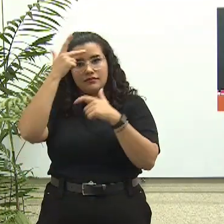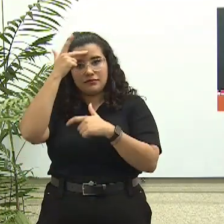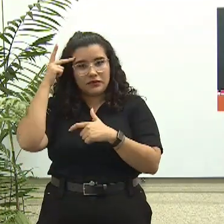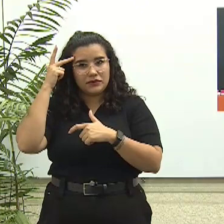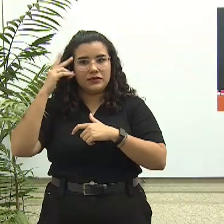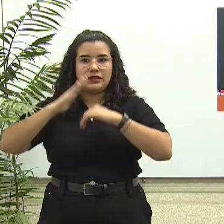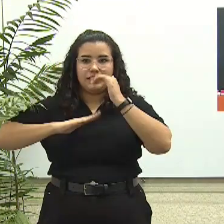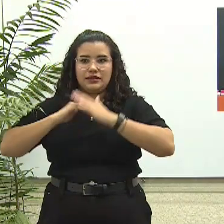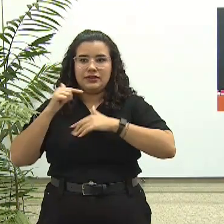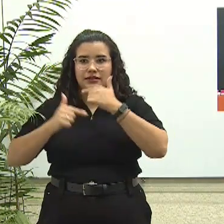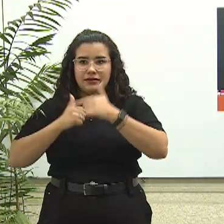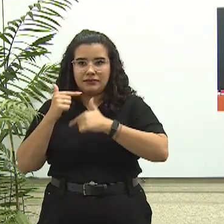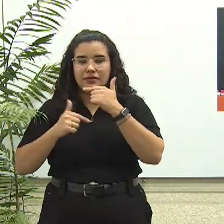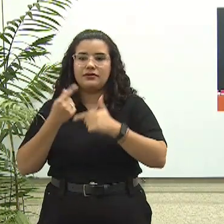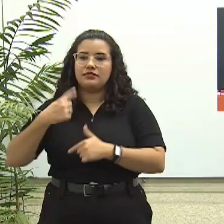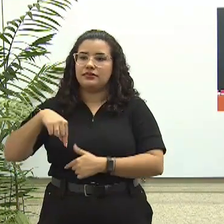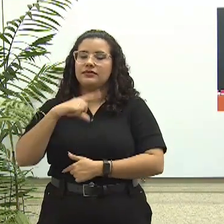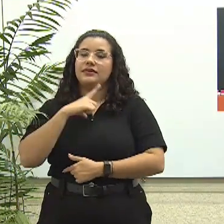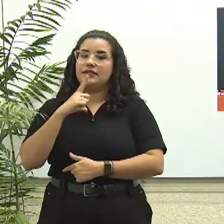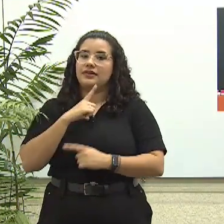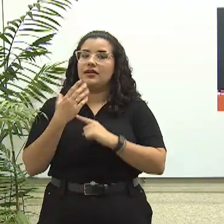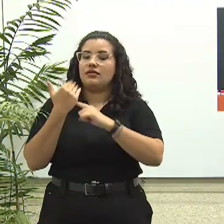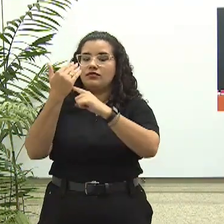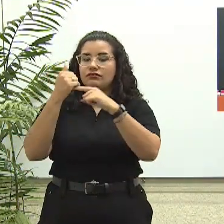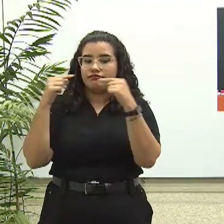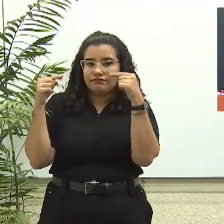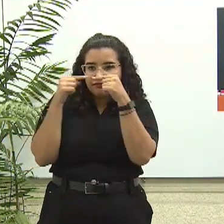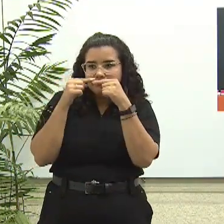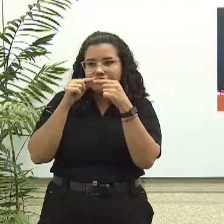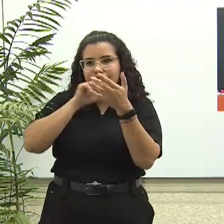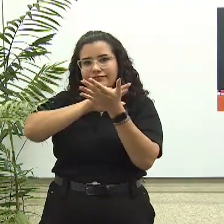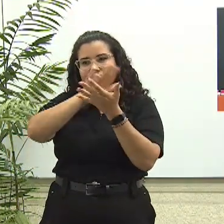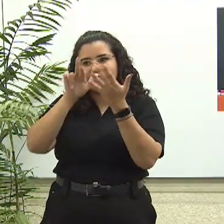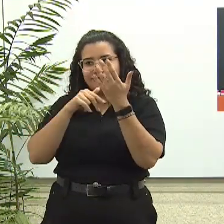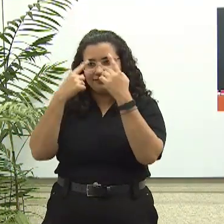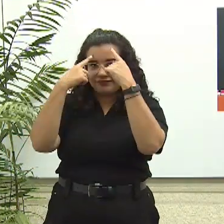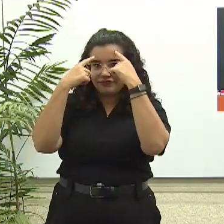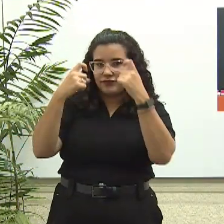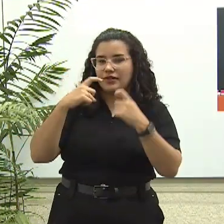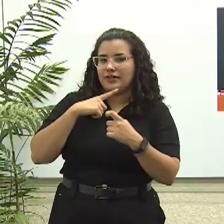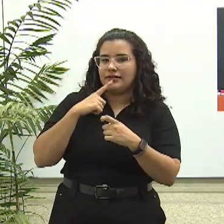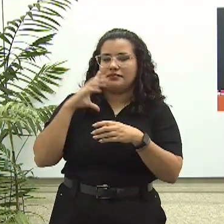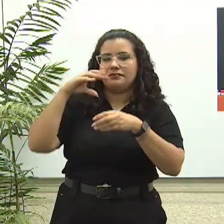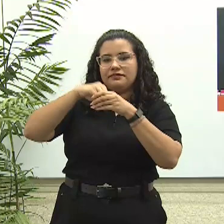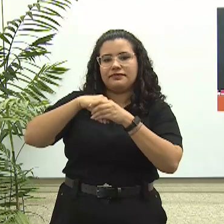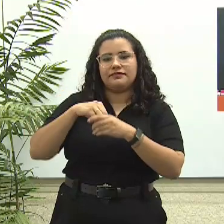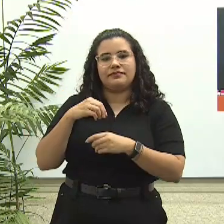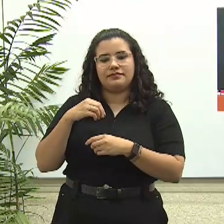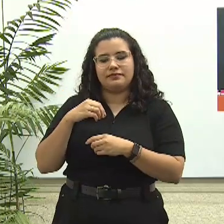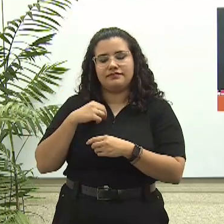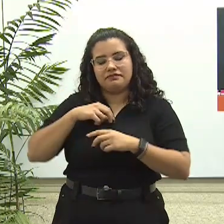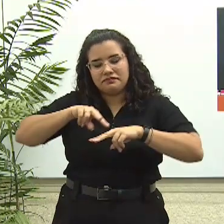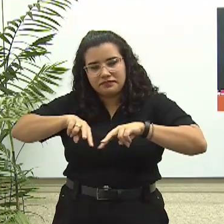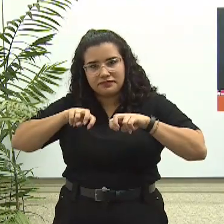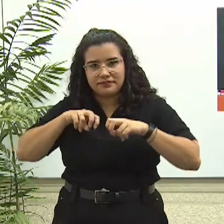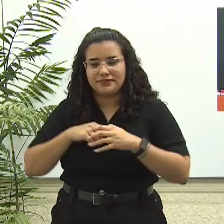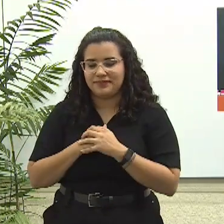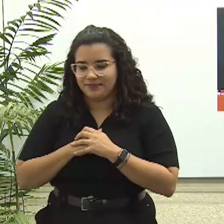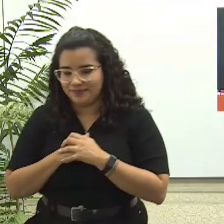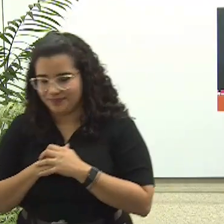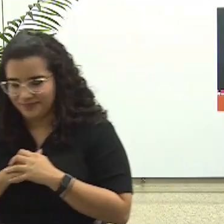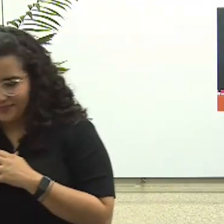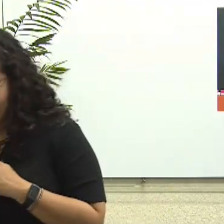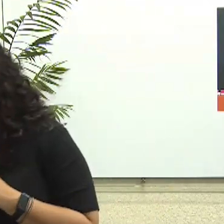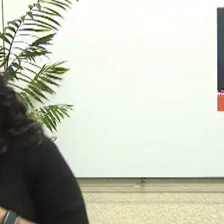força de trabalho a gente tem essa alta tecnologia combinada com o que há de mais violento do ponto de vista da exploração a columbita tantalita da